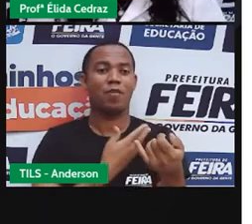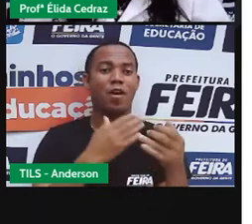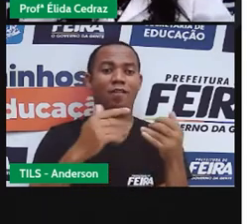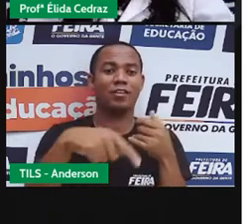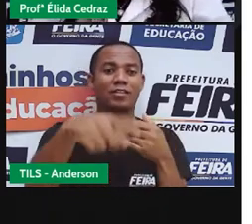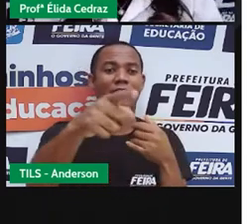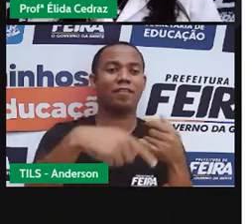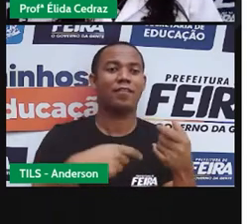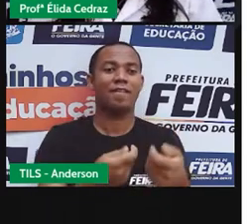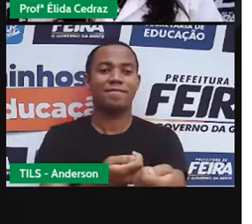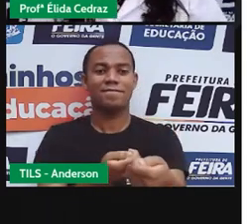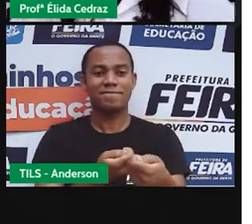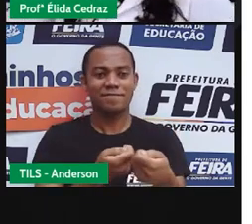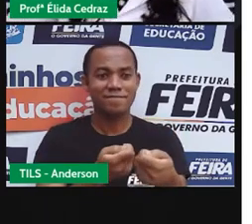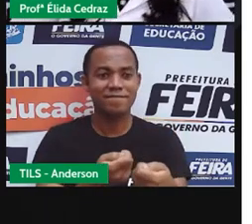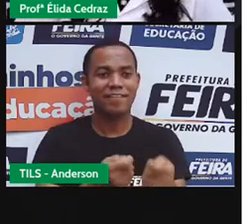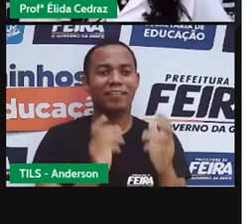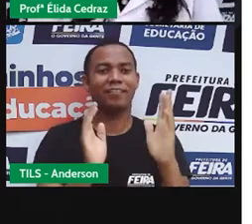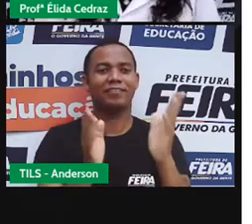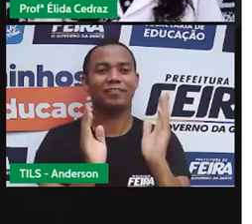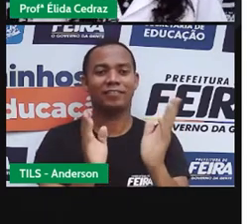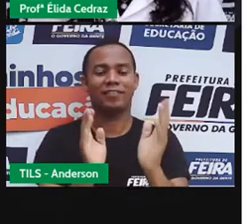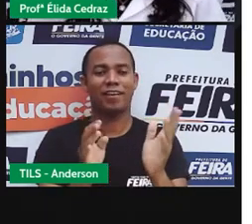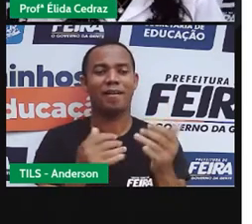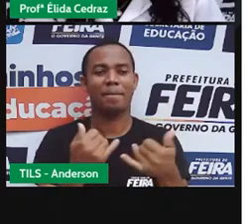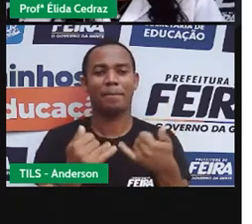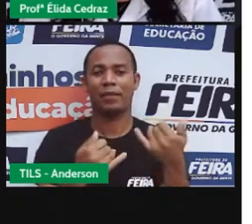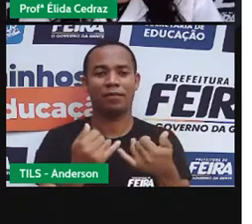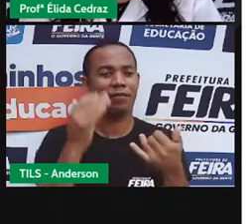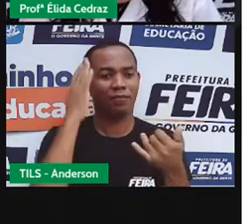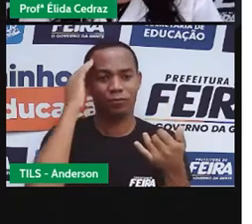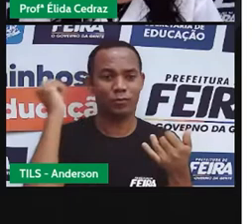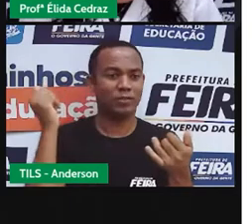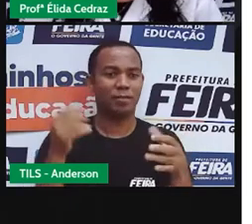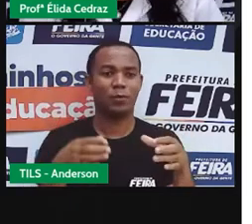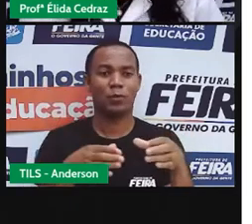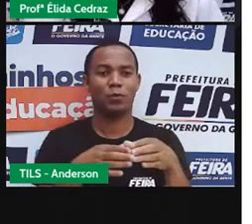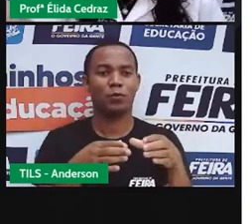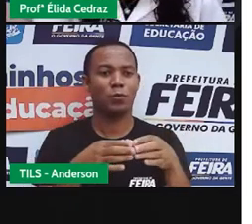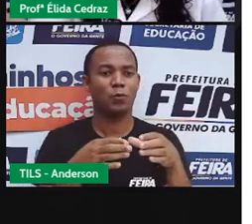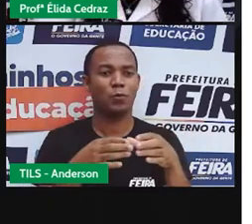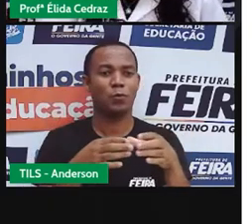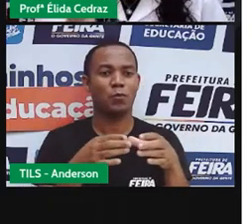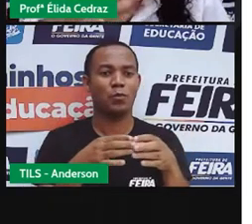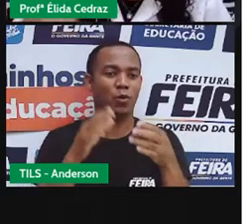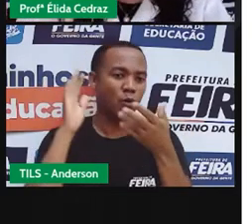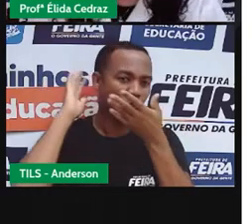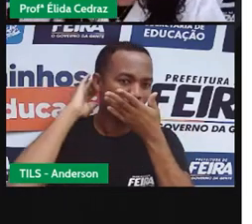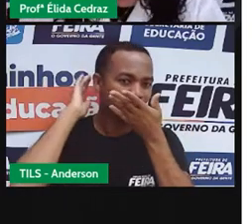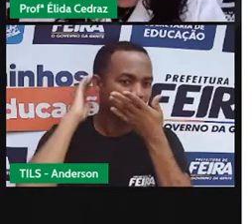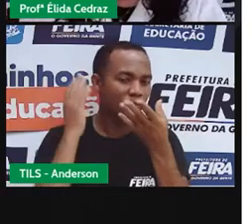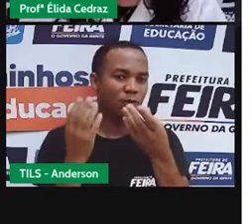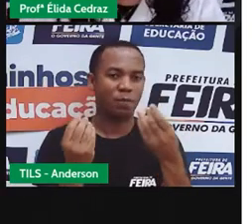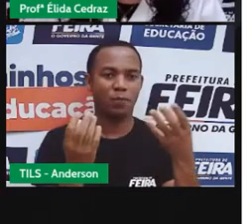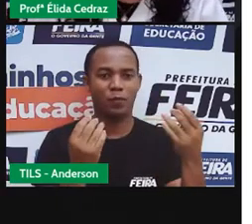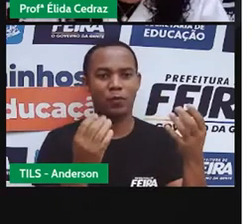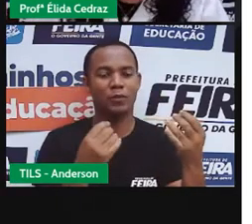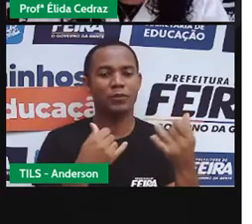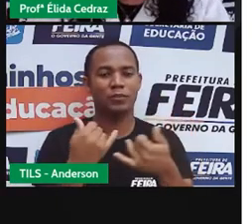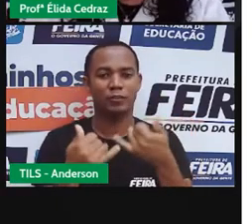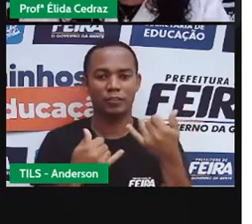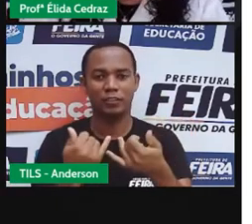dele. Então, as brincadeiras que a gente brinca, a gente às vezes nem sabe de onde veio. E muitas delas são de